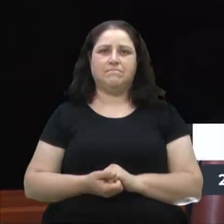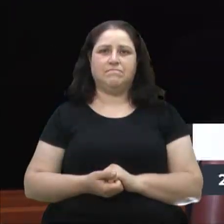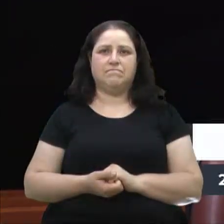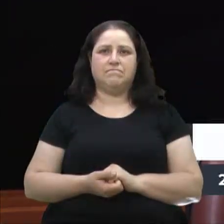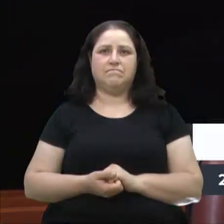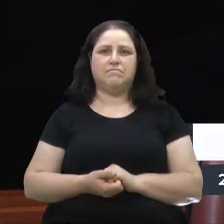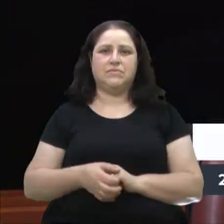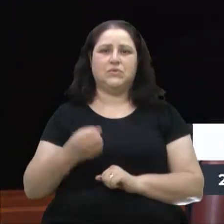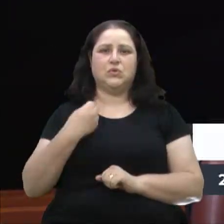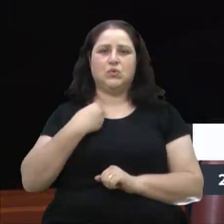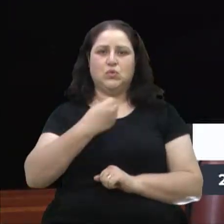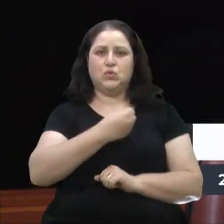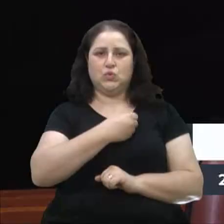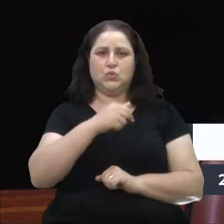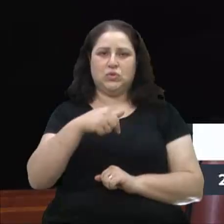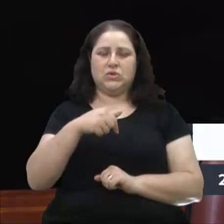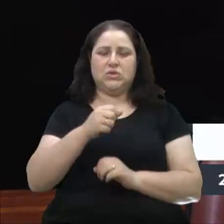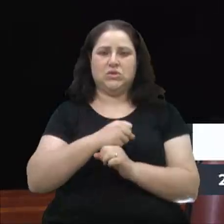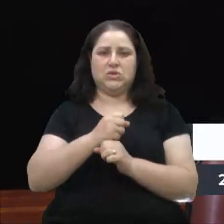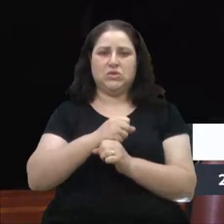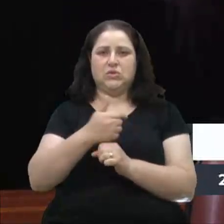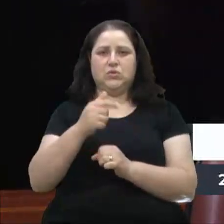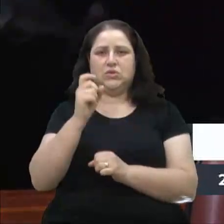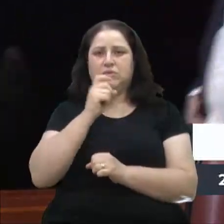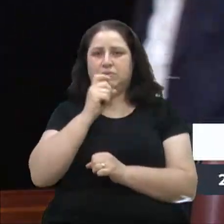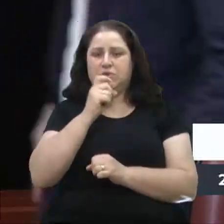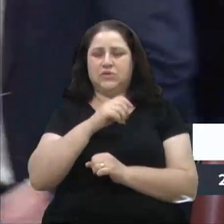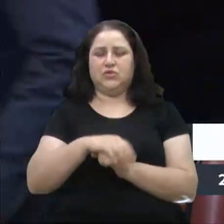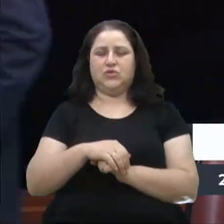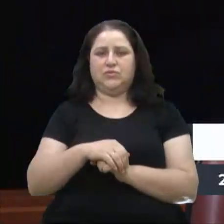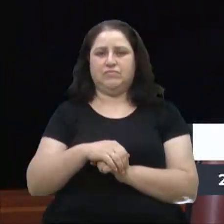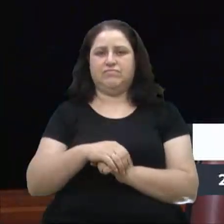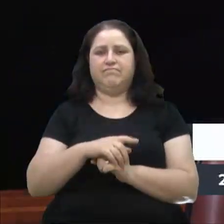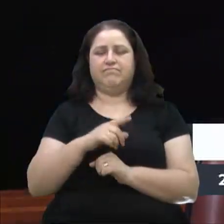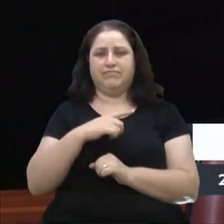os números deste ano não mentem, né? O desmatamento